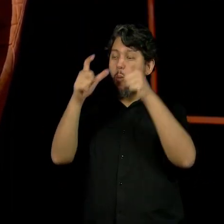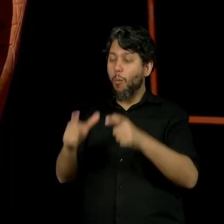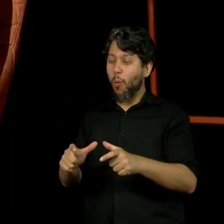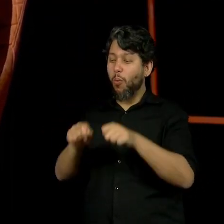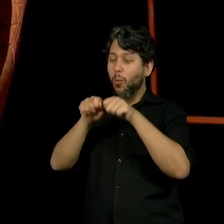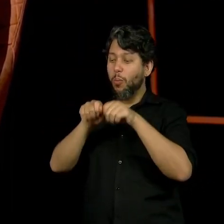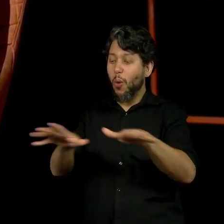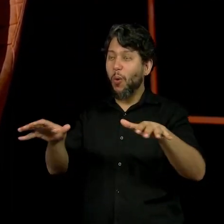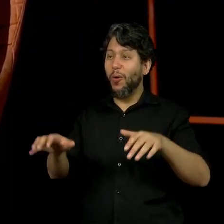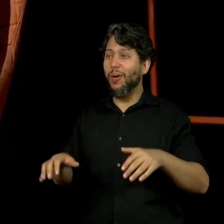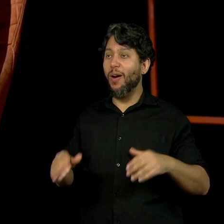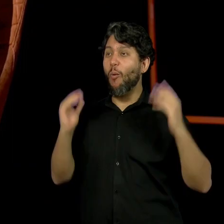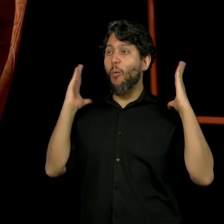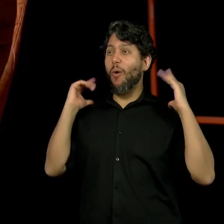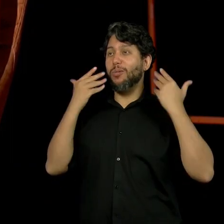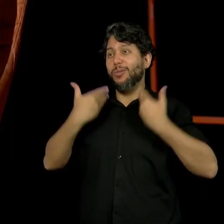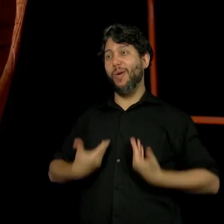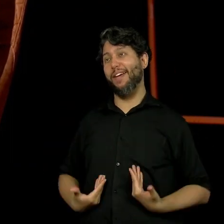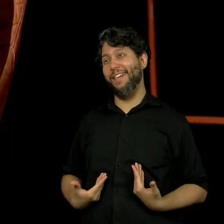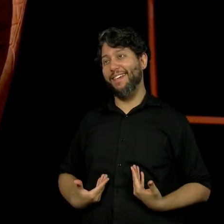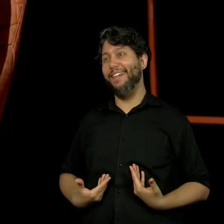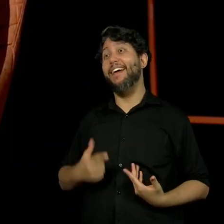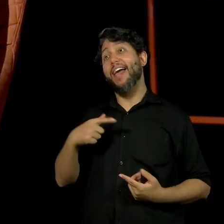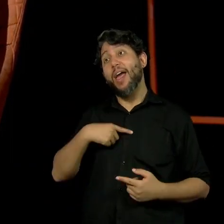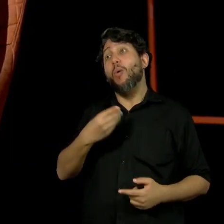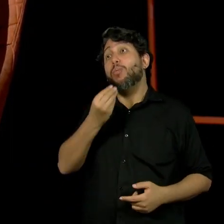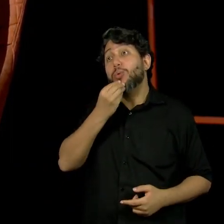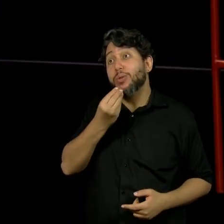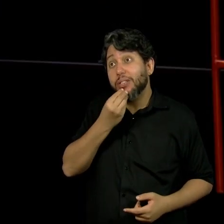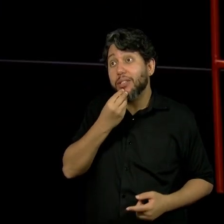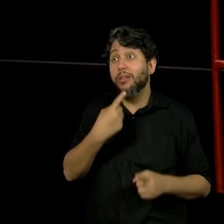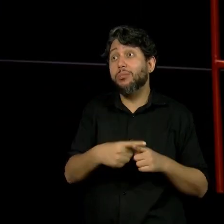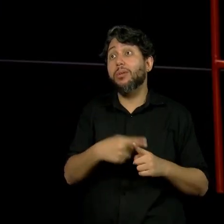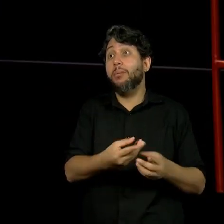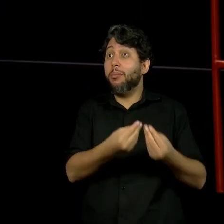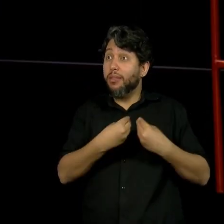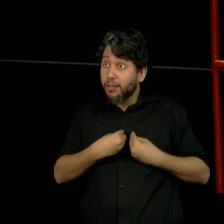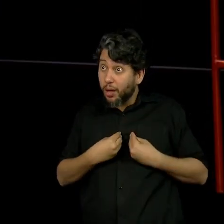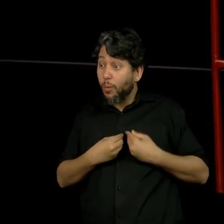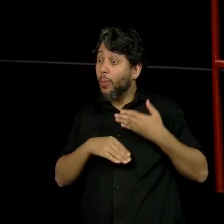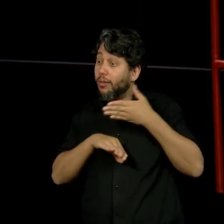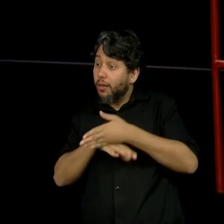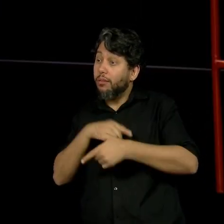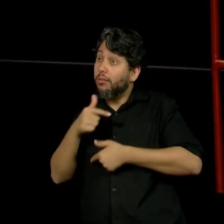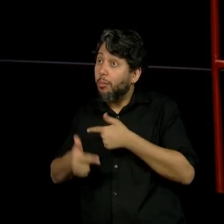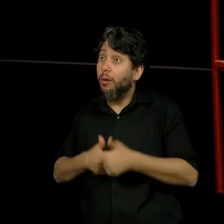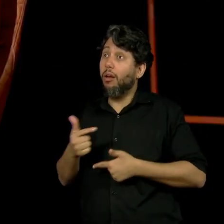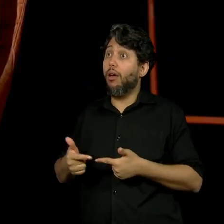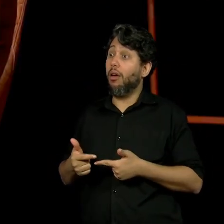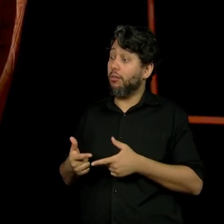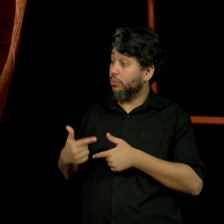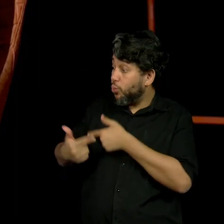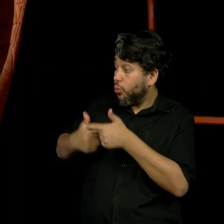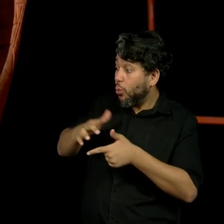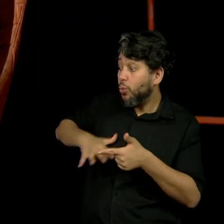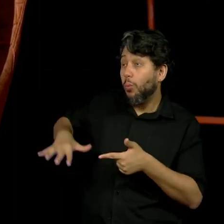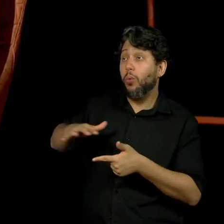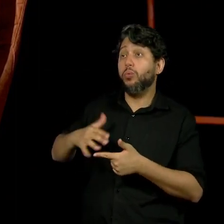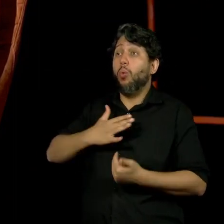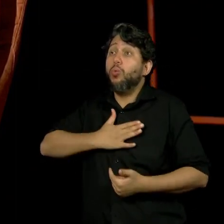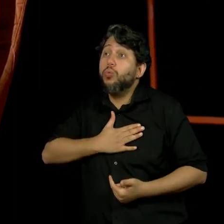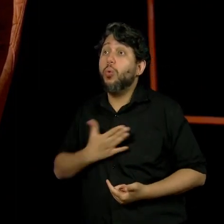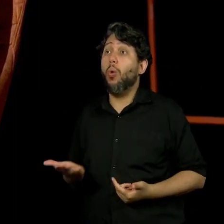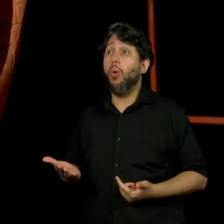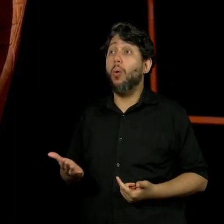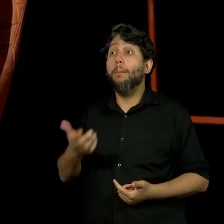anjo é o samba pede passagem, o anjo é a oportunidade que eu tive de trabalhar lá, os colegas, os parceiros, né, os ouvintes, né, o